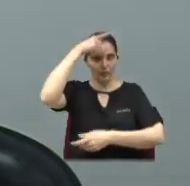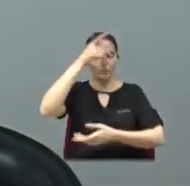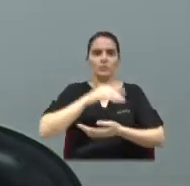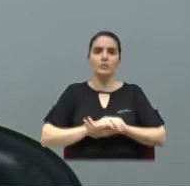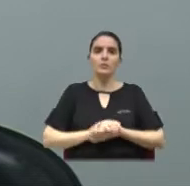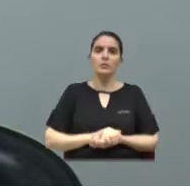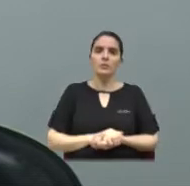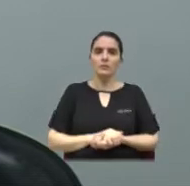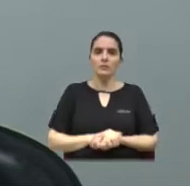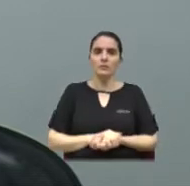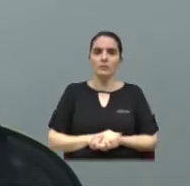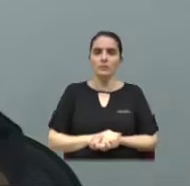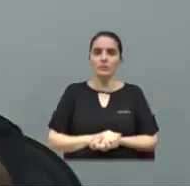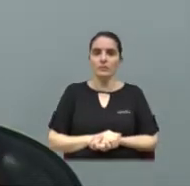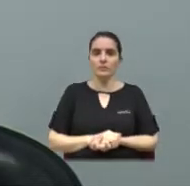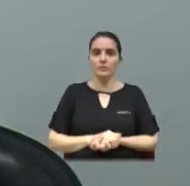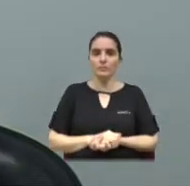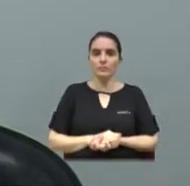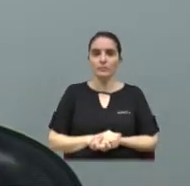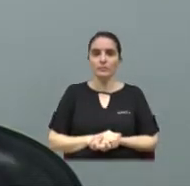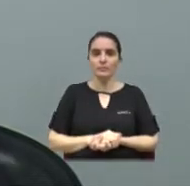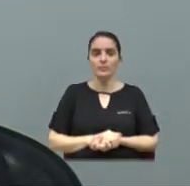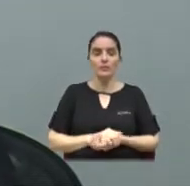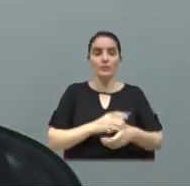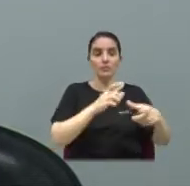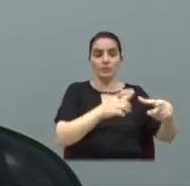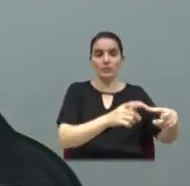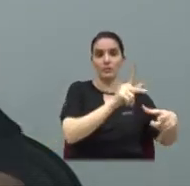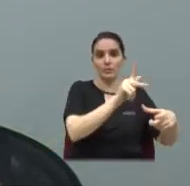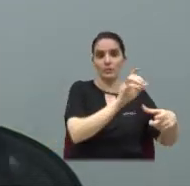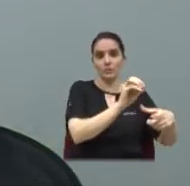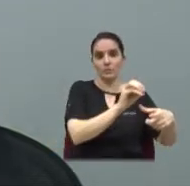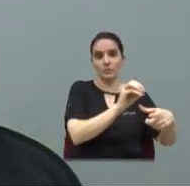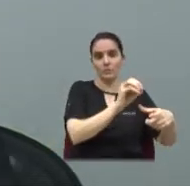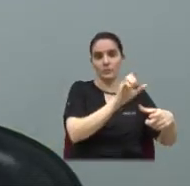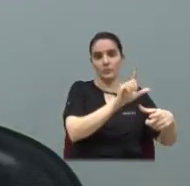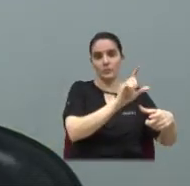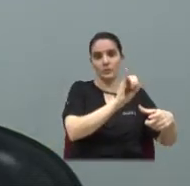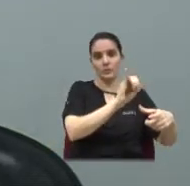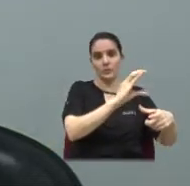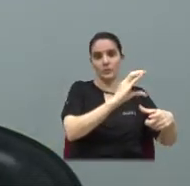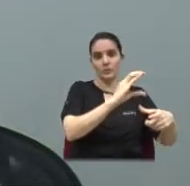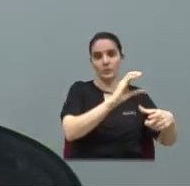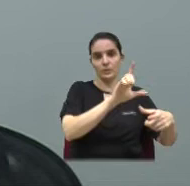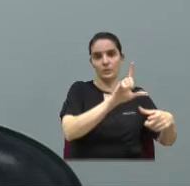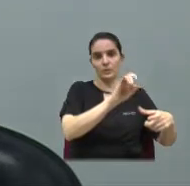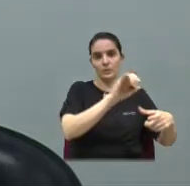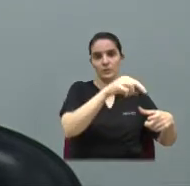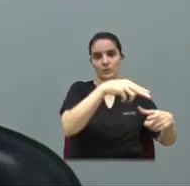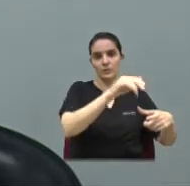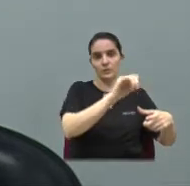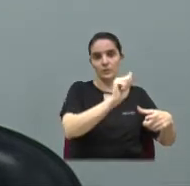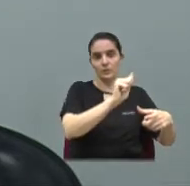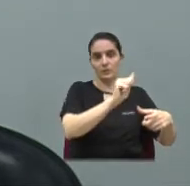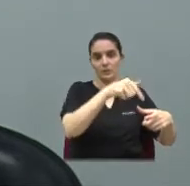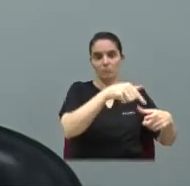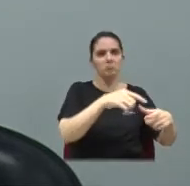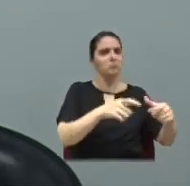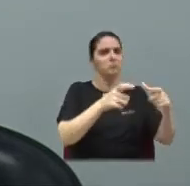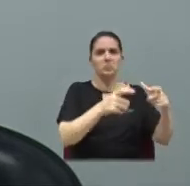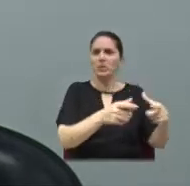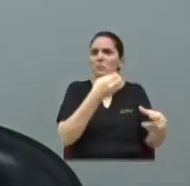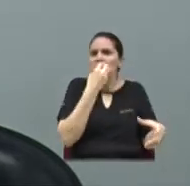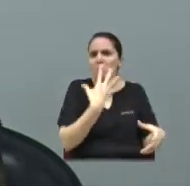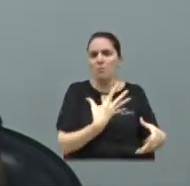levou essa farmácia para a Policlínica, fez todas as adaptações viáveis naquele local, como